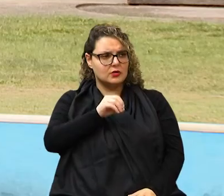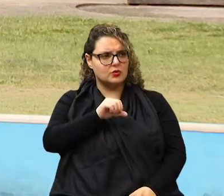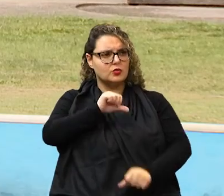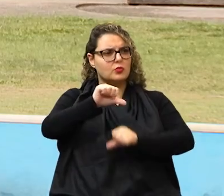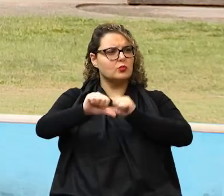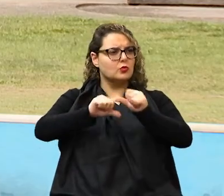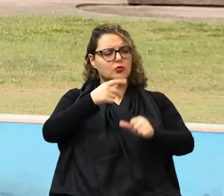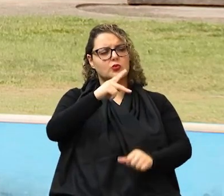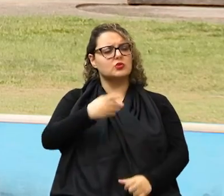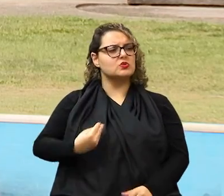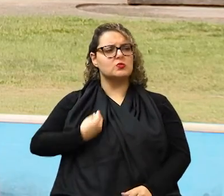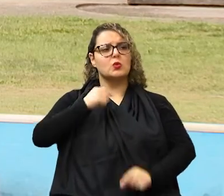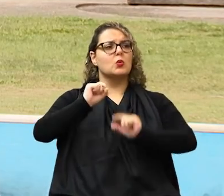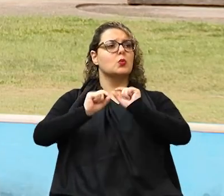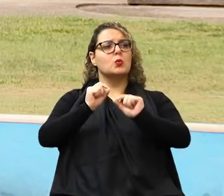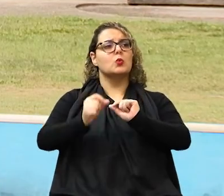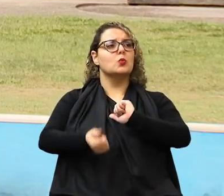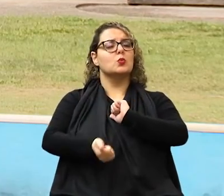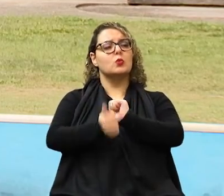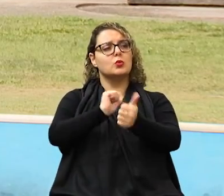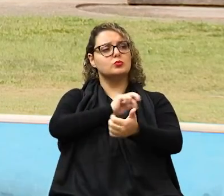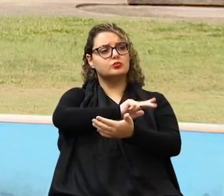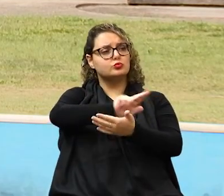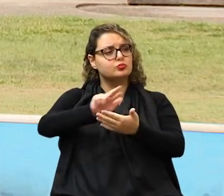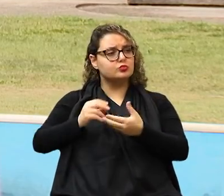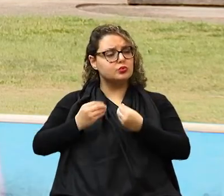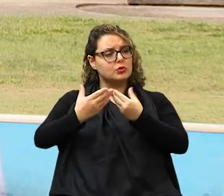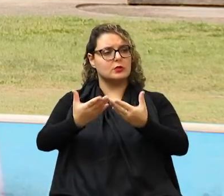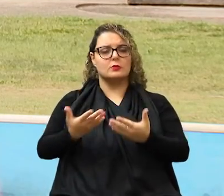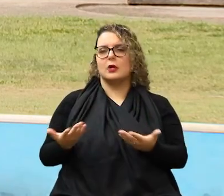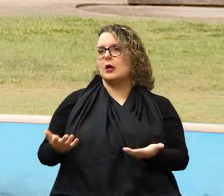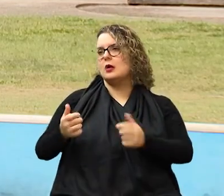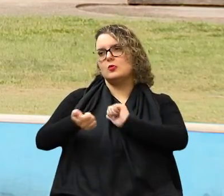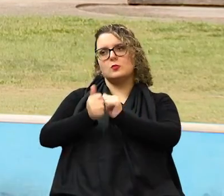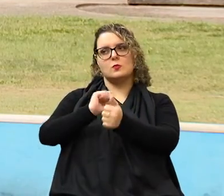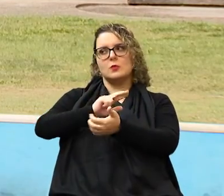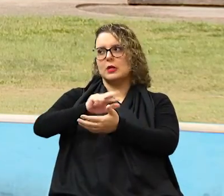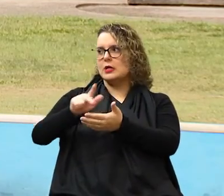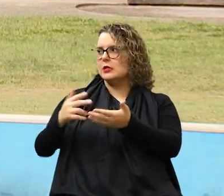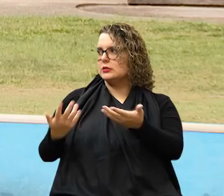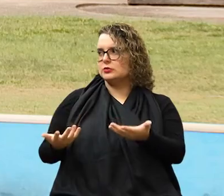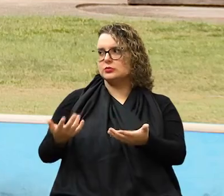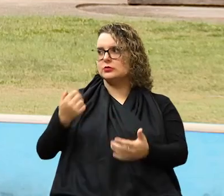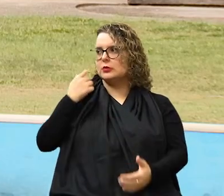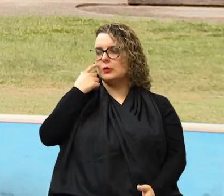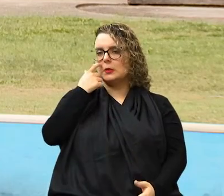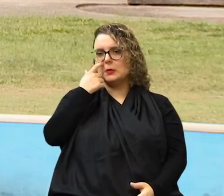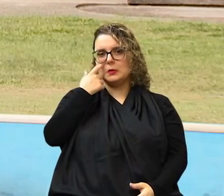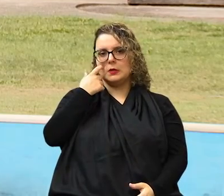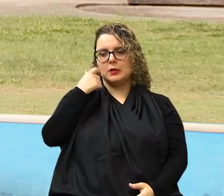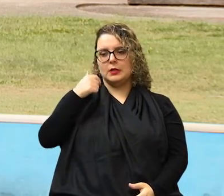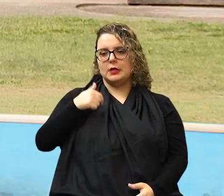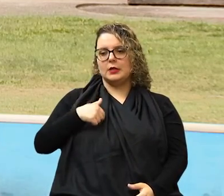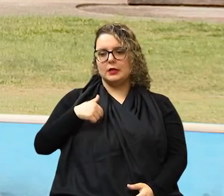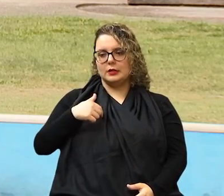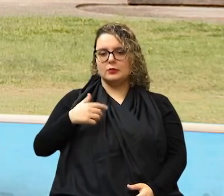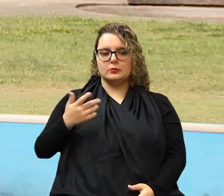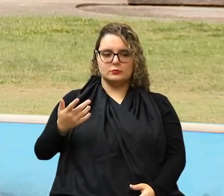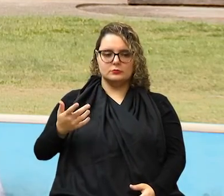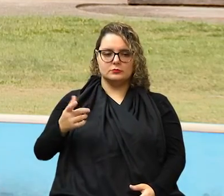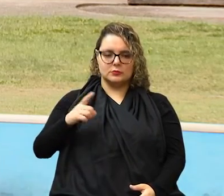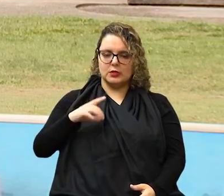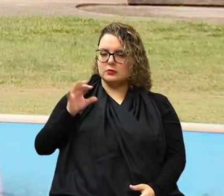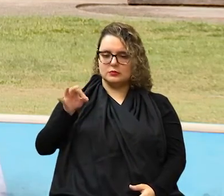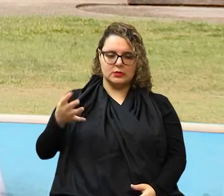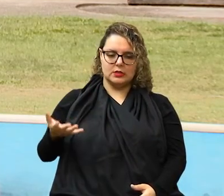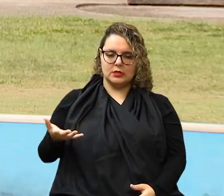o atletismo mudou sua vida? O que o atletismo já te proporcionou? O atletismo eu considero que foi o